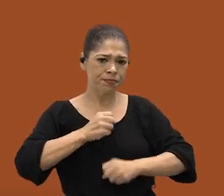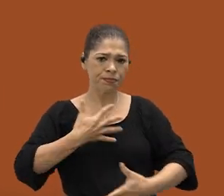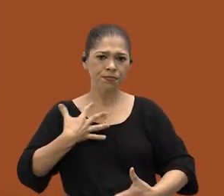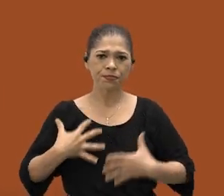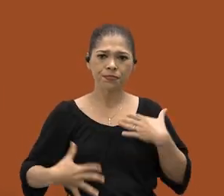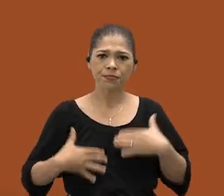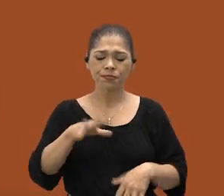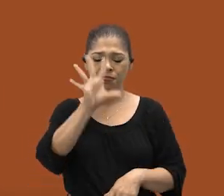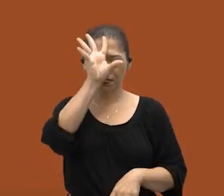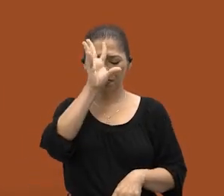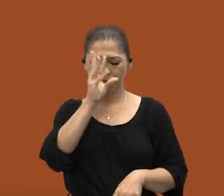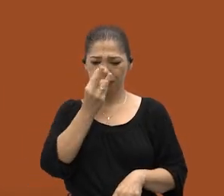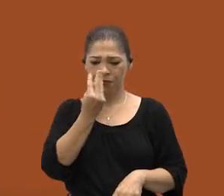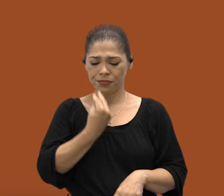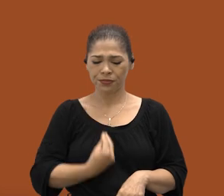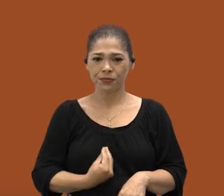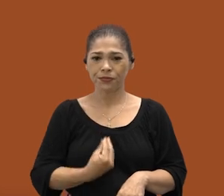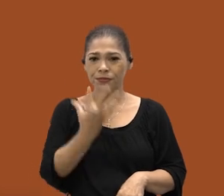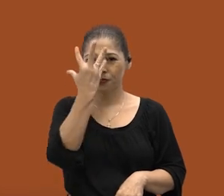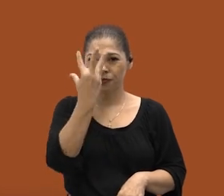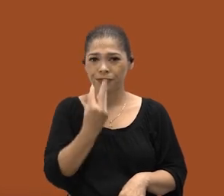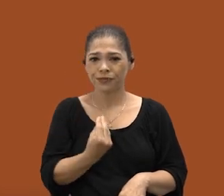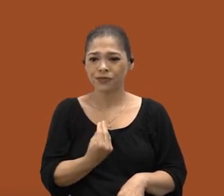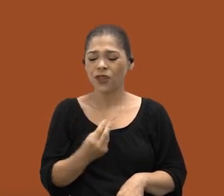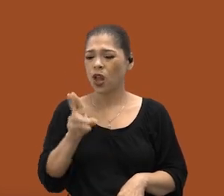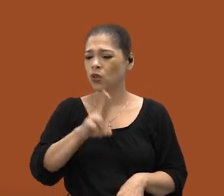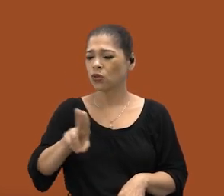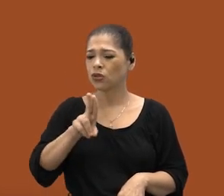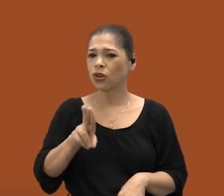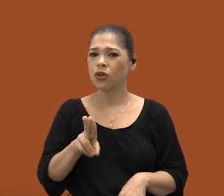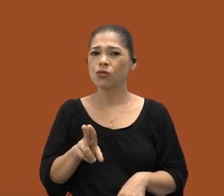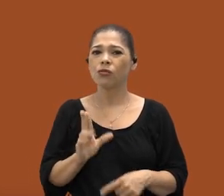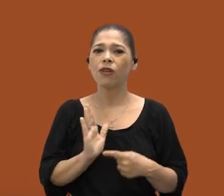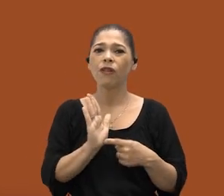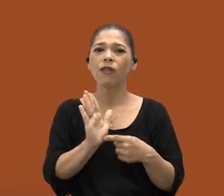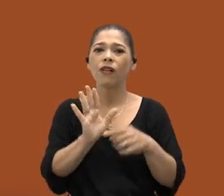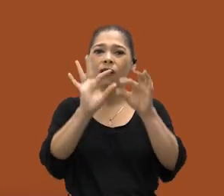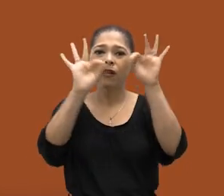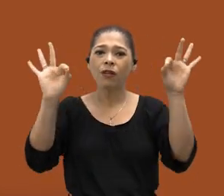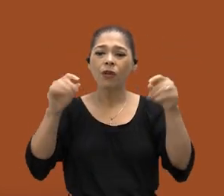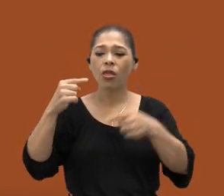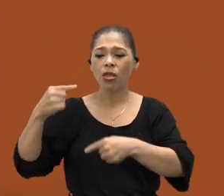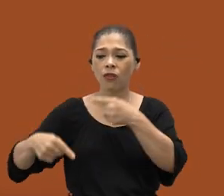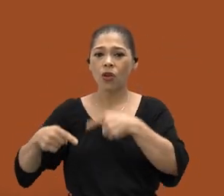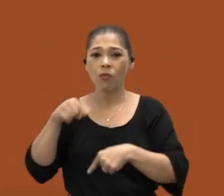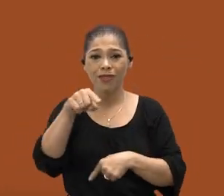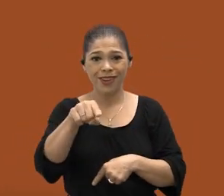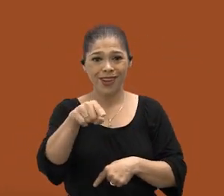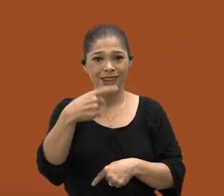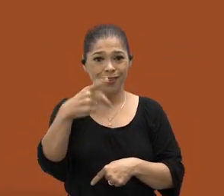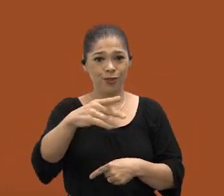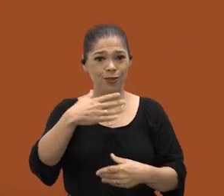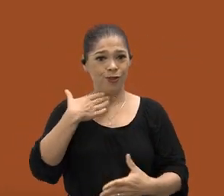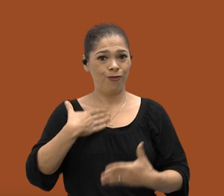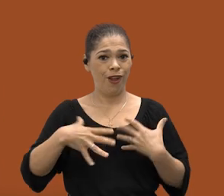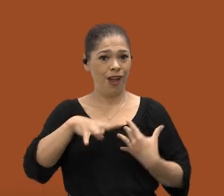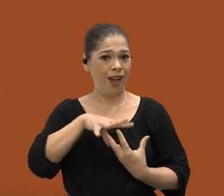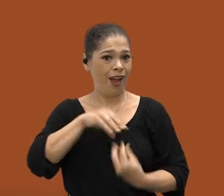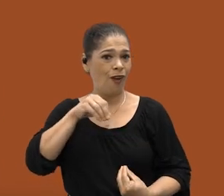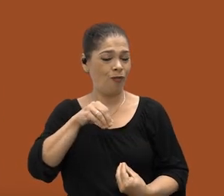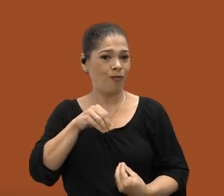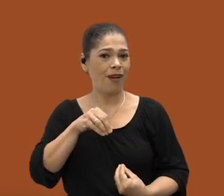e ele fuso uma expressão que serve para o nosso debate porque o seu espírito aceita